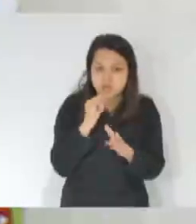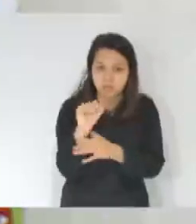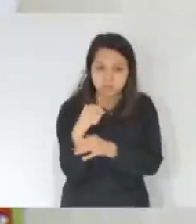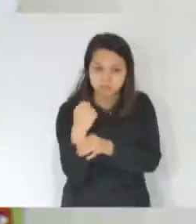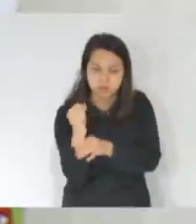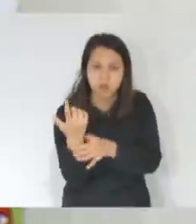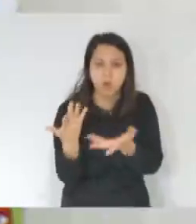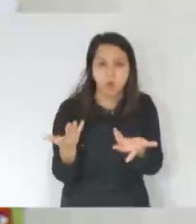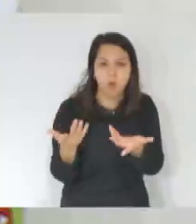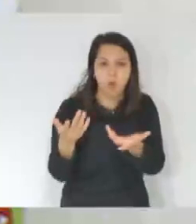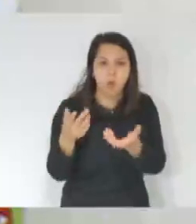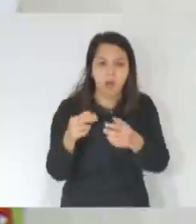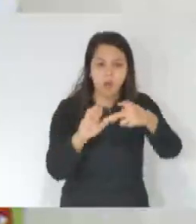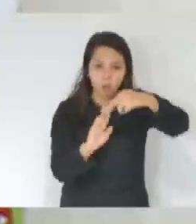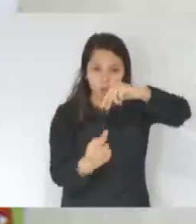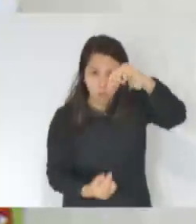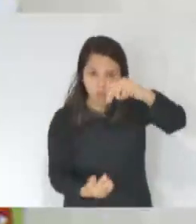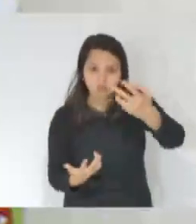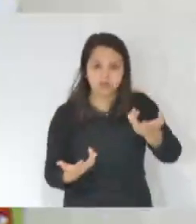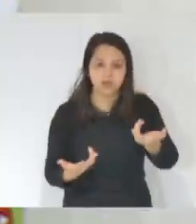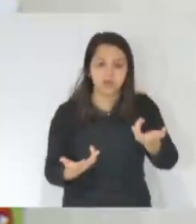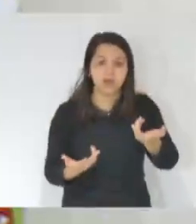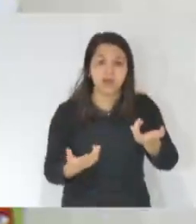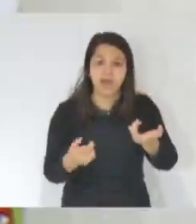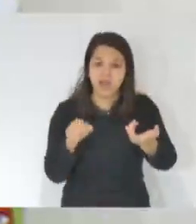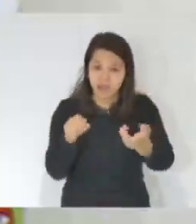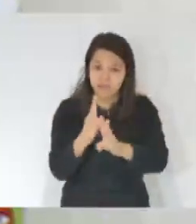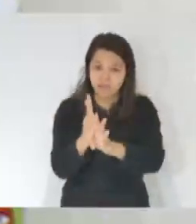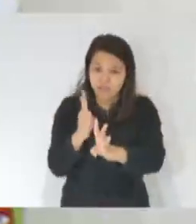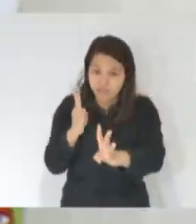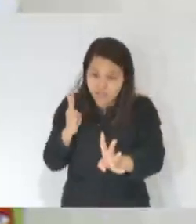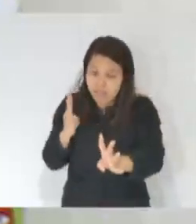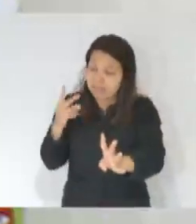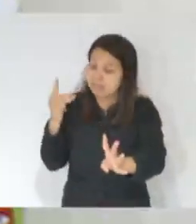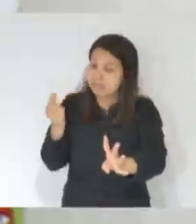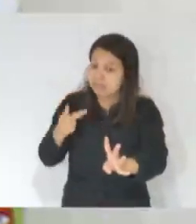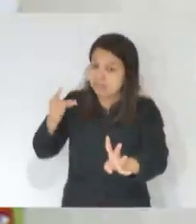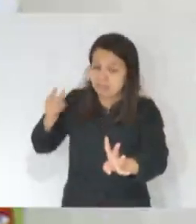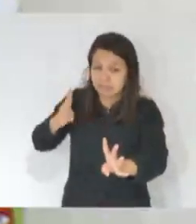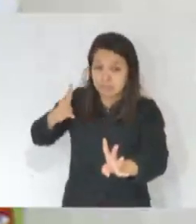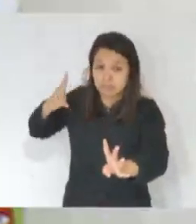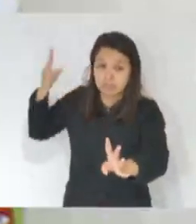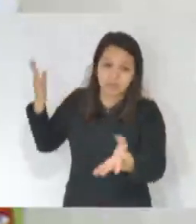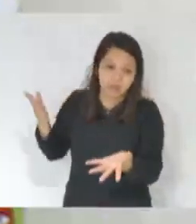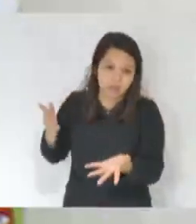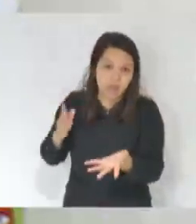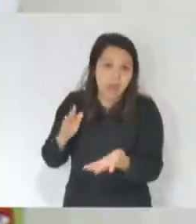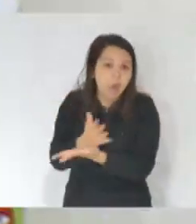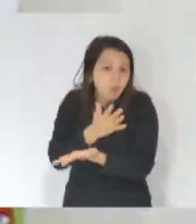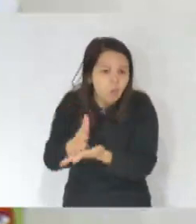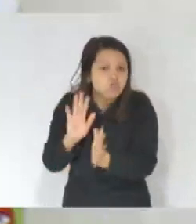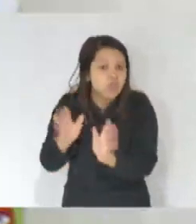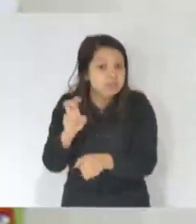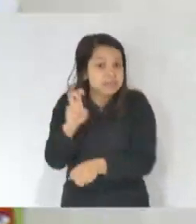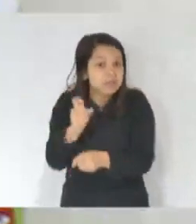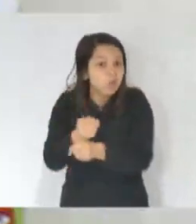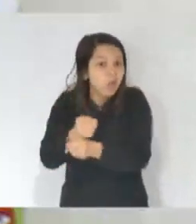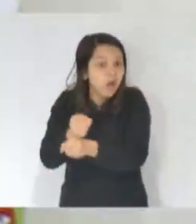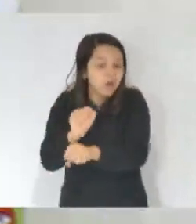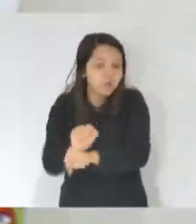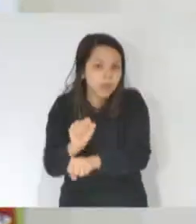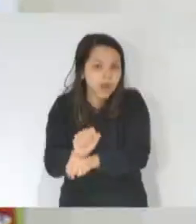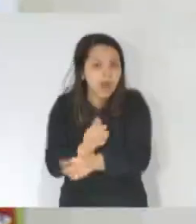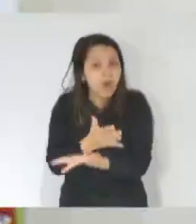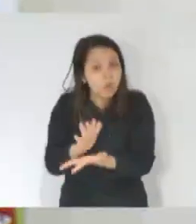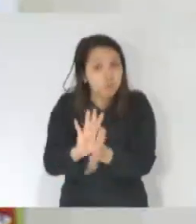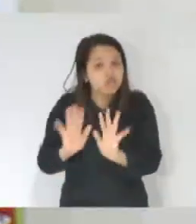coluna. Essa fila é interminável. Tem pessoas que estão na fila há 5 anos, há 2 está na cama, não pode mais se